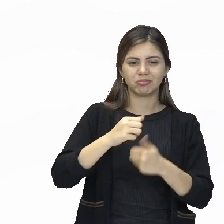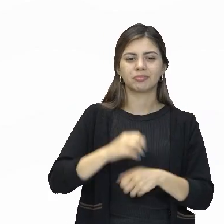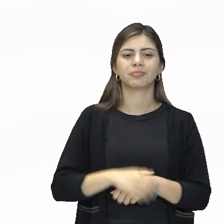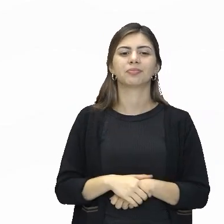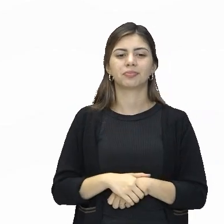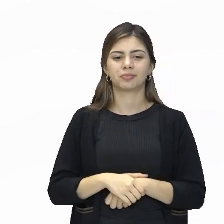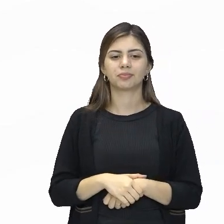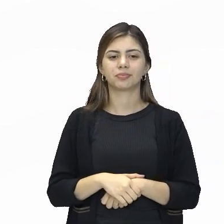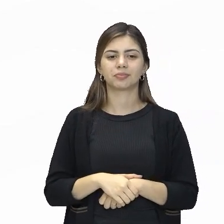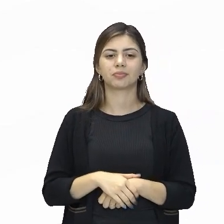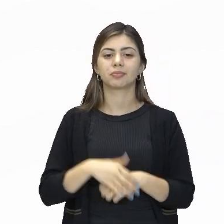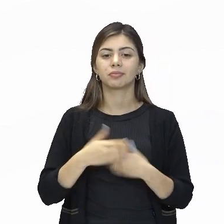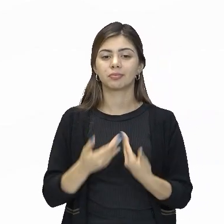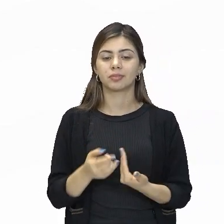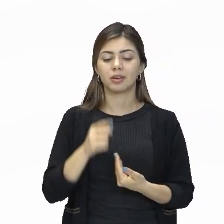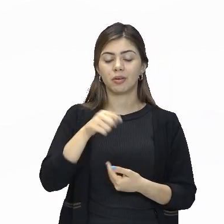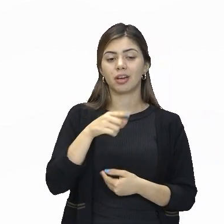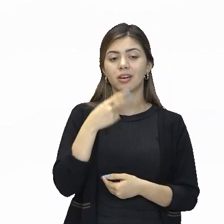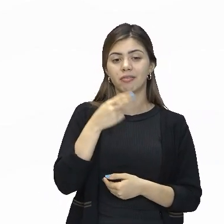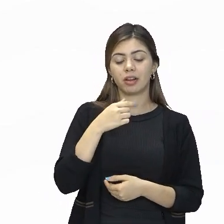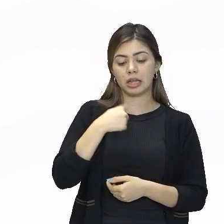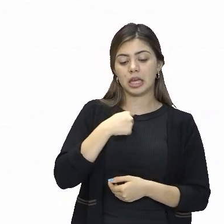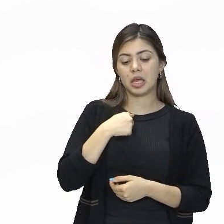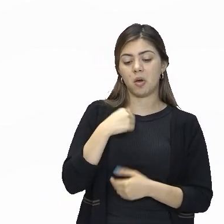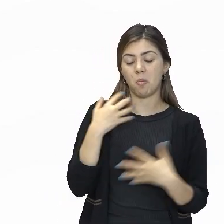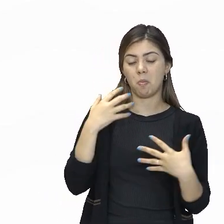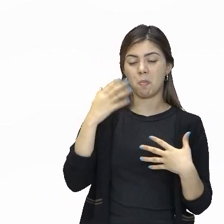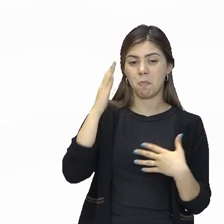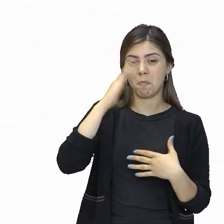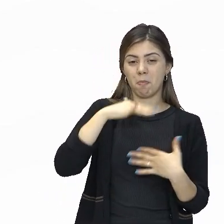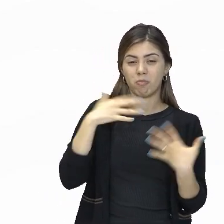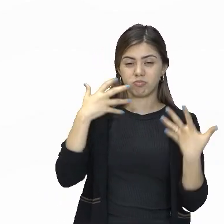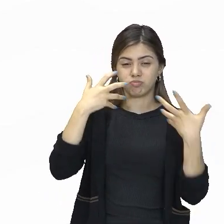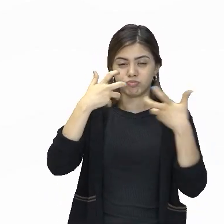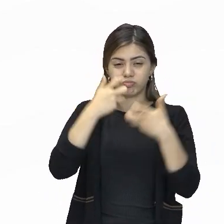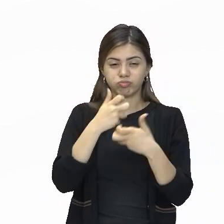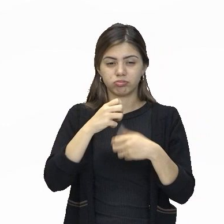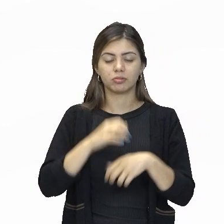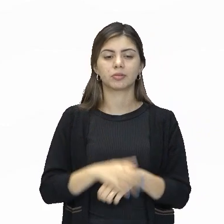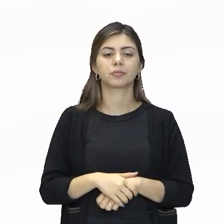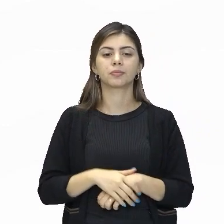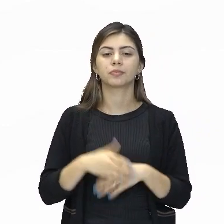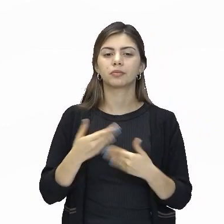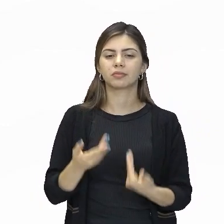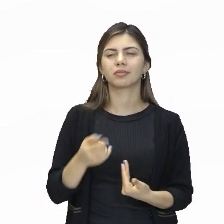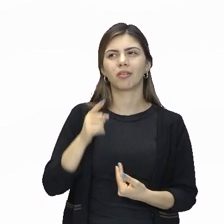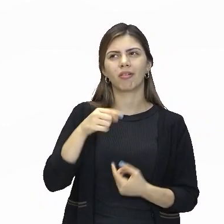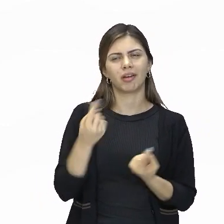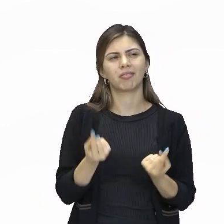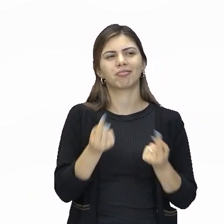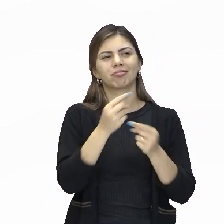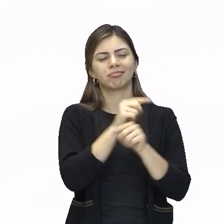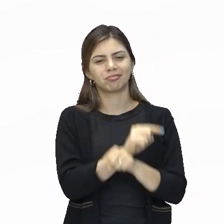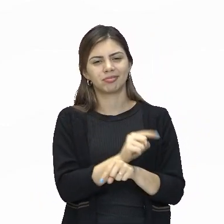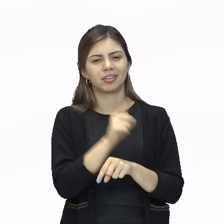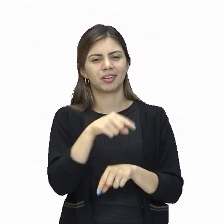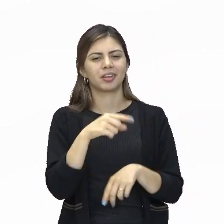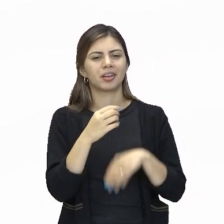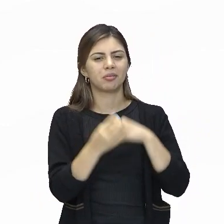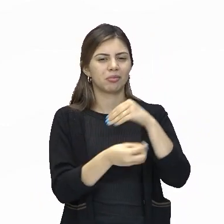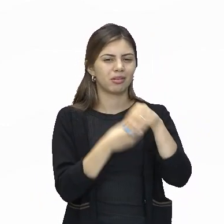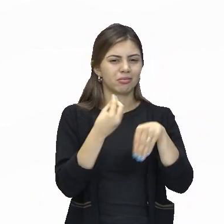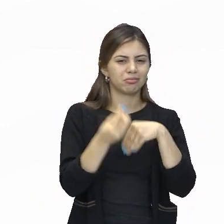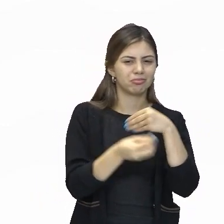segundo verso, né? Ele se chama de monstro. Essa forma pessimista e até contraditória, uma mistura de